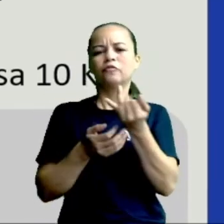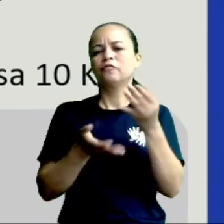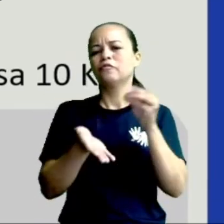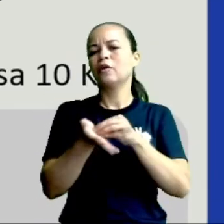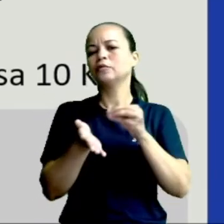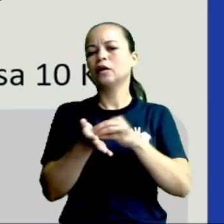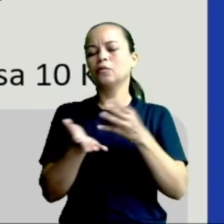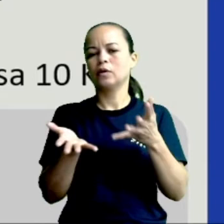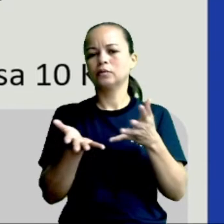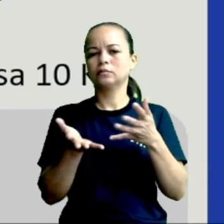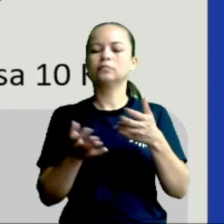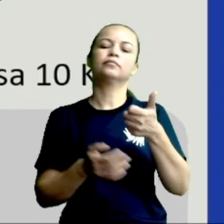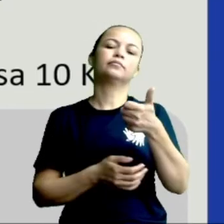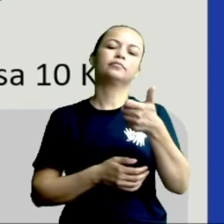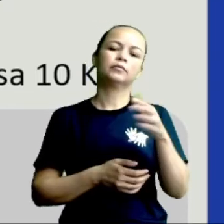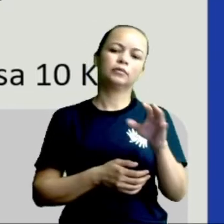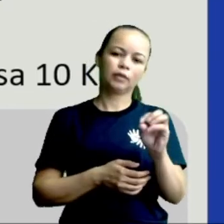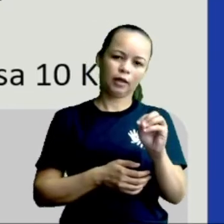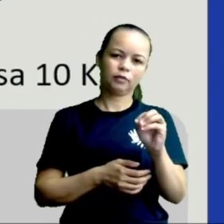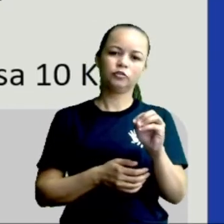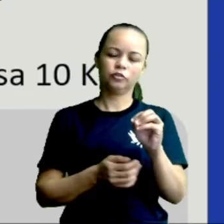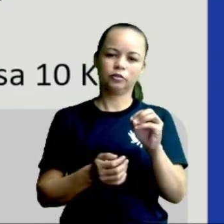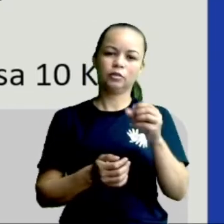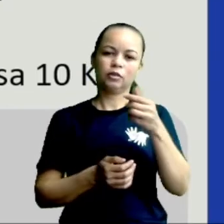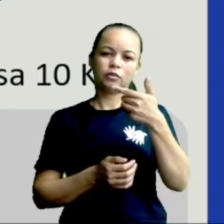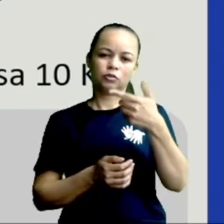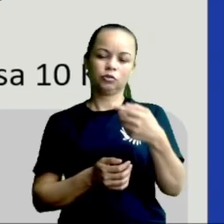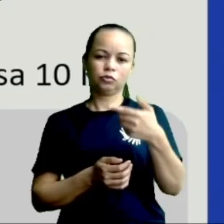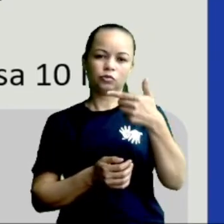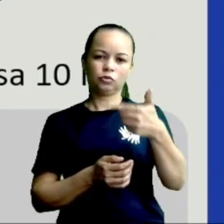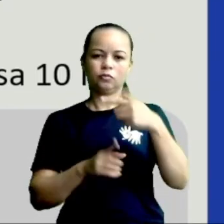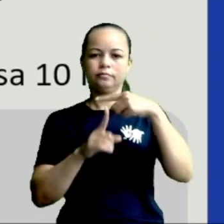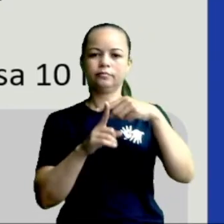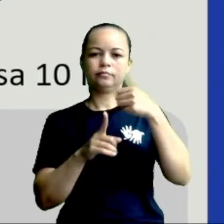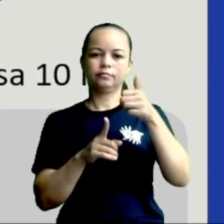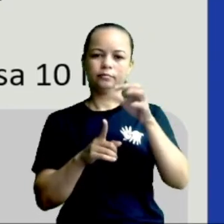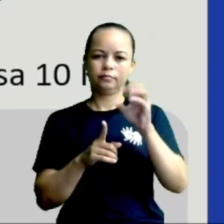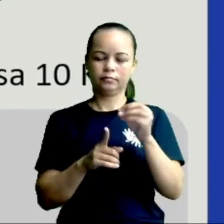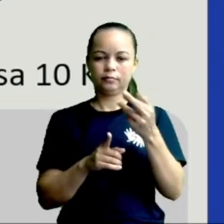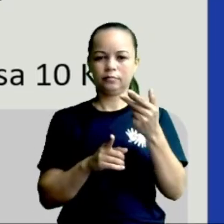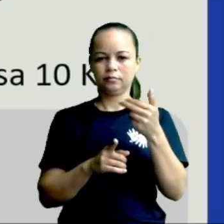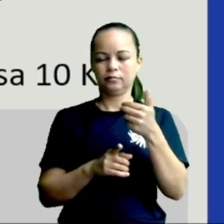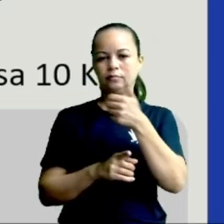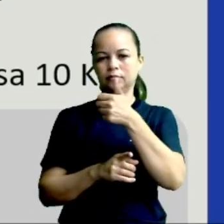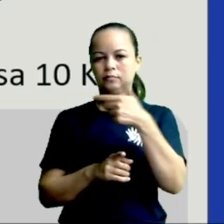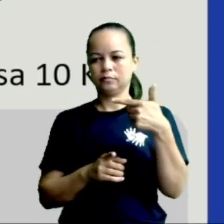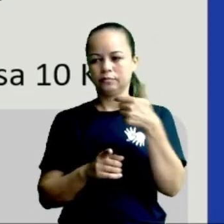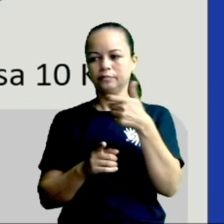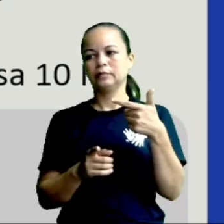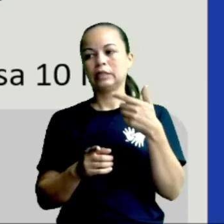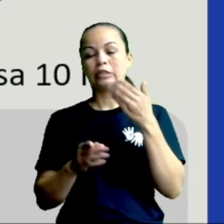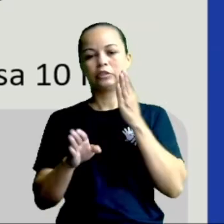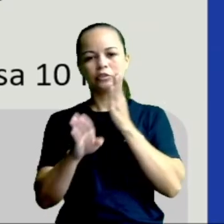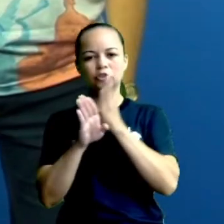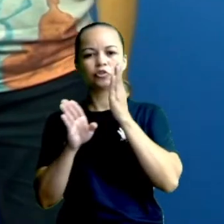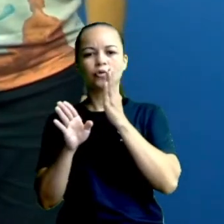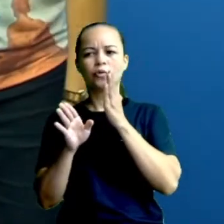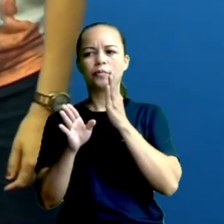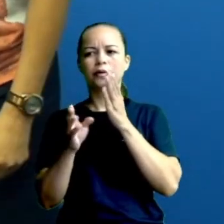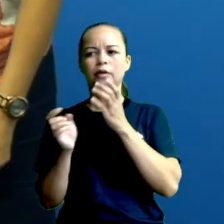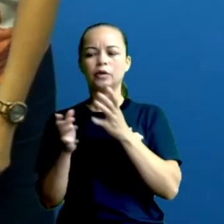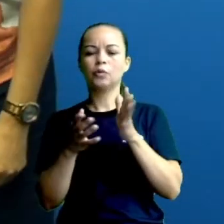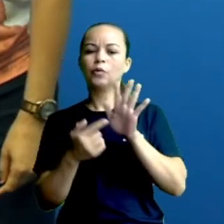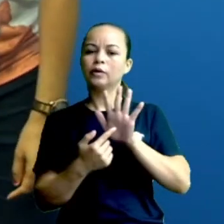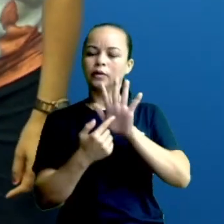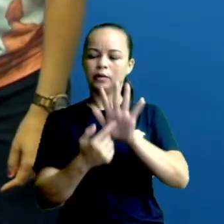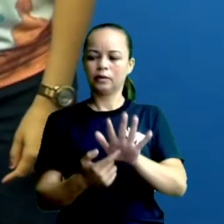chegar à 1210 não é então 2 + 10 = 12 então a gente descobriu aqui que o